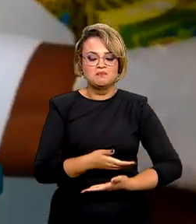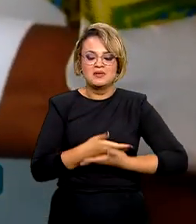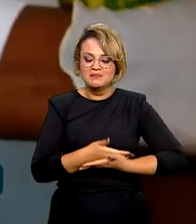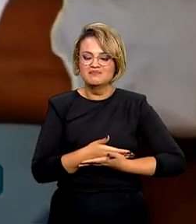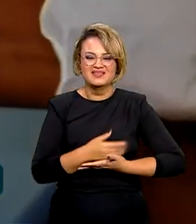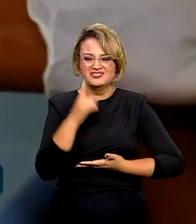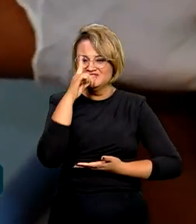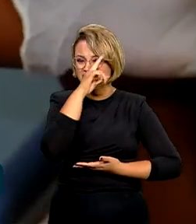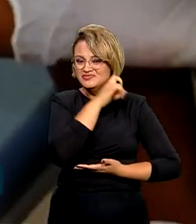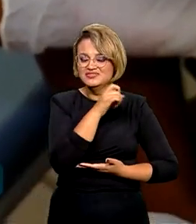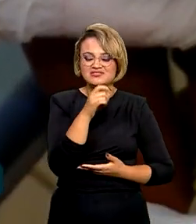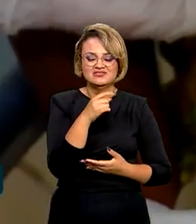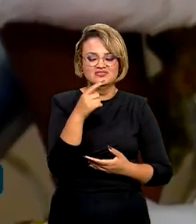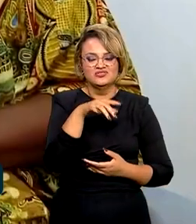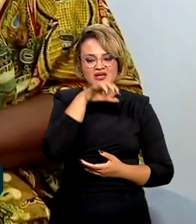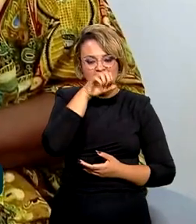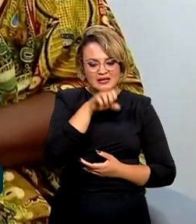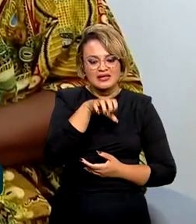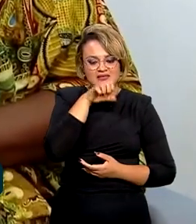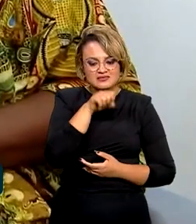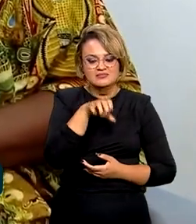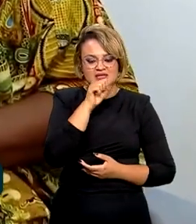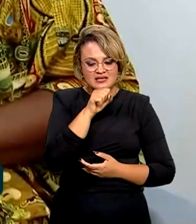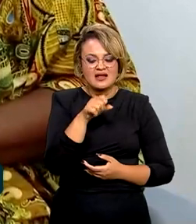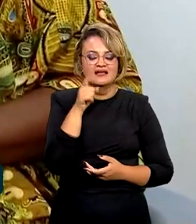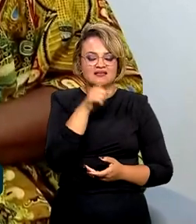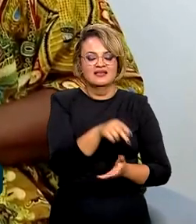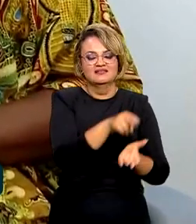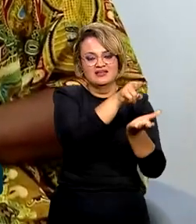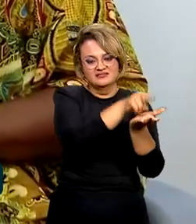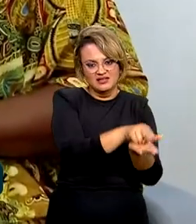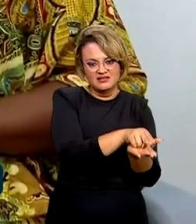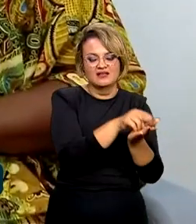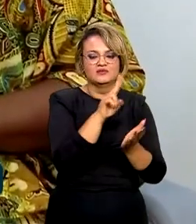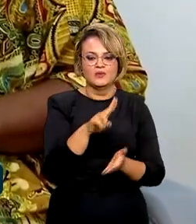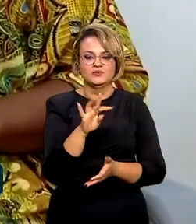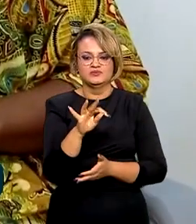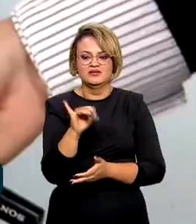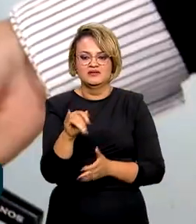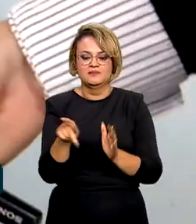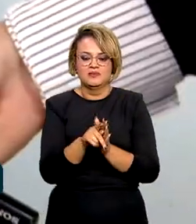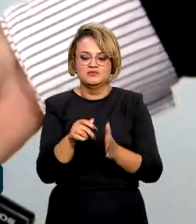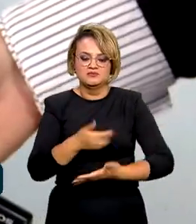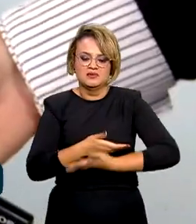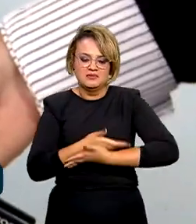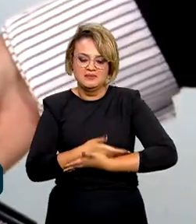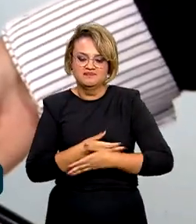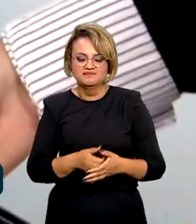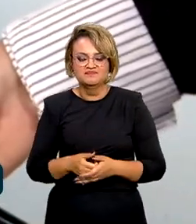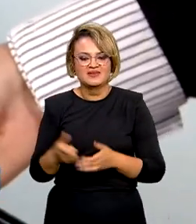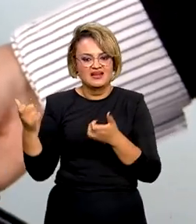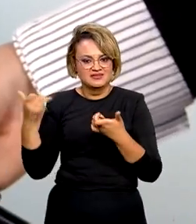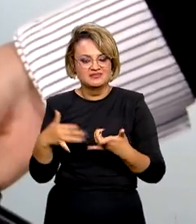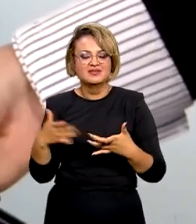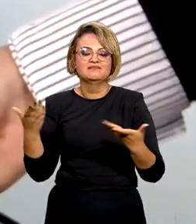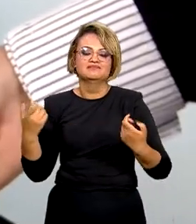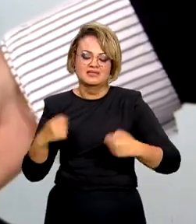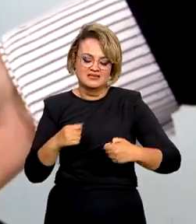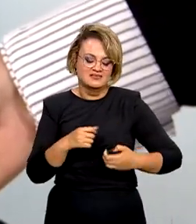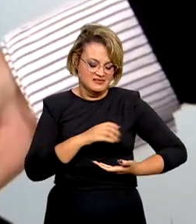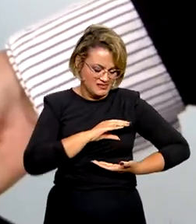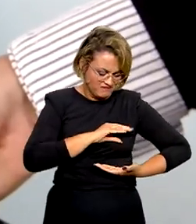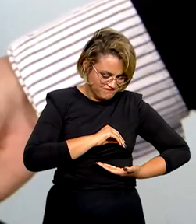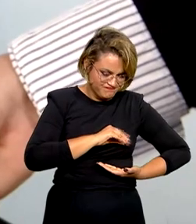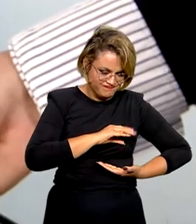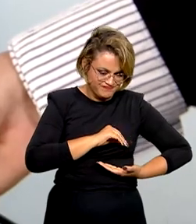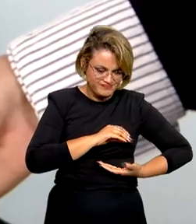com dificuldades respiratórias e está internado na UTI neonatal. E desta vez está sendo necessário porque o bebê